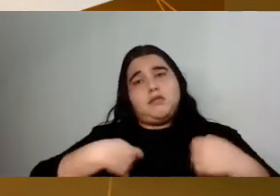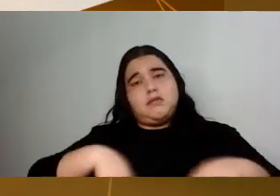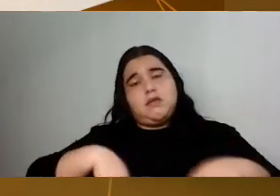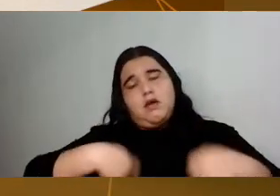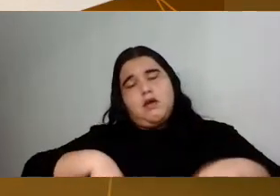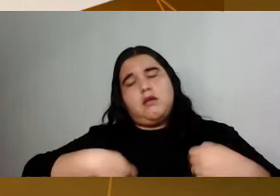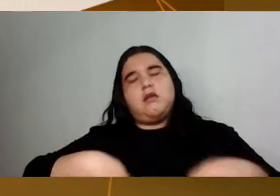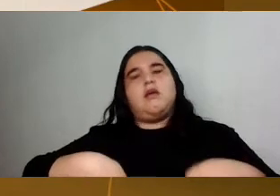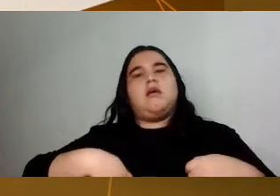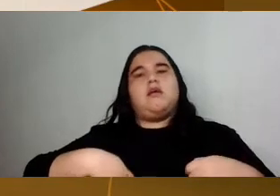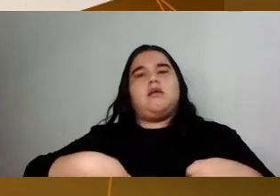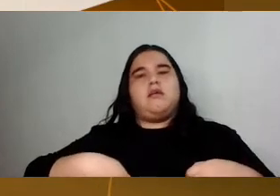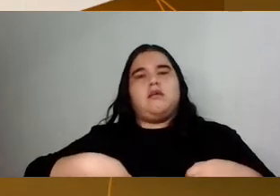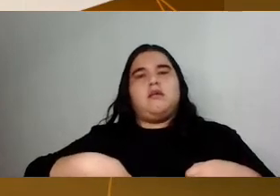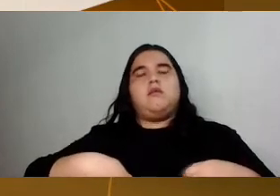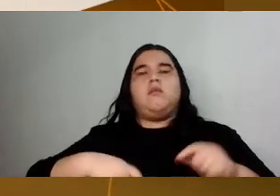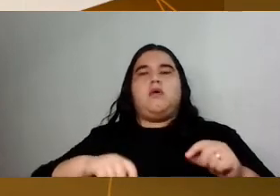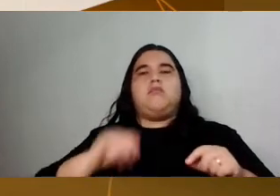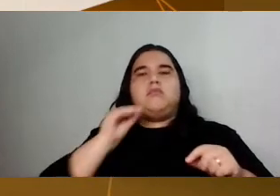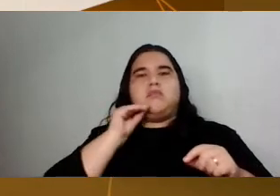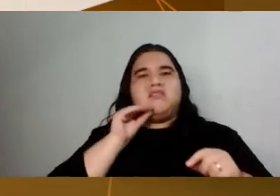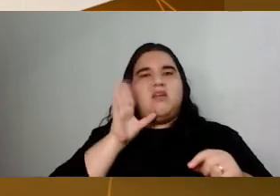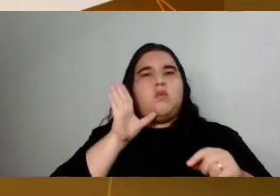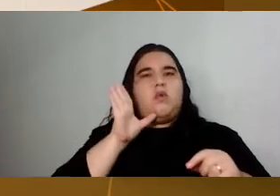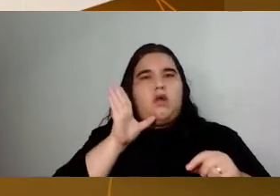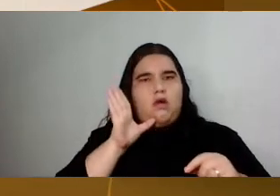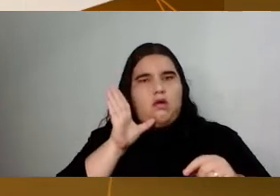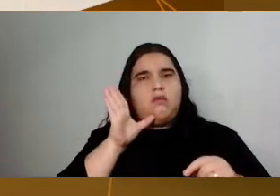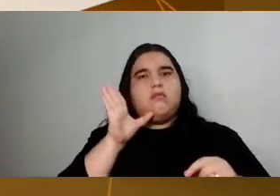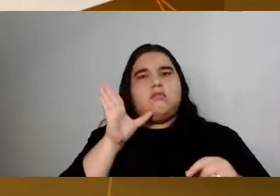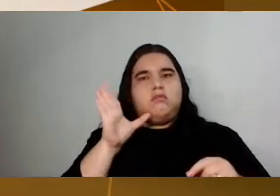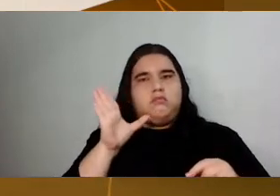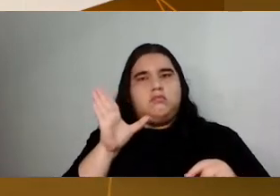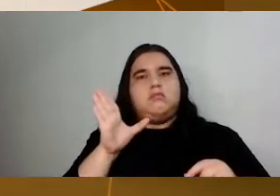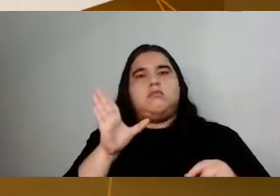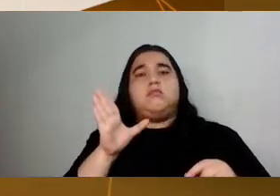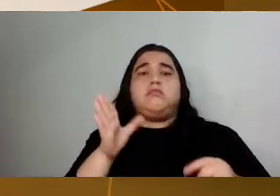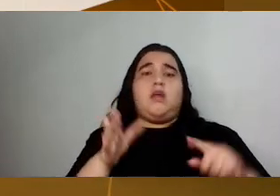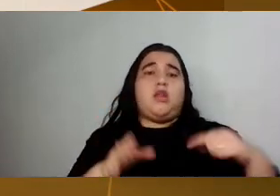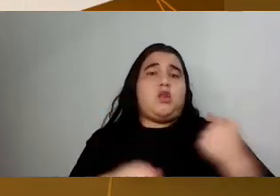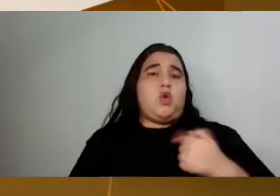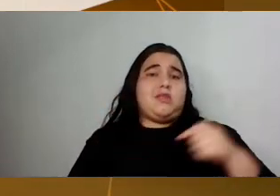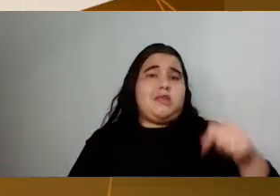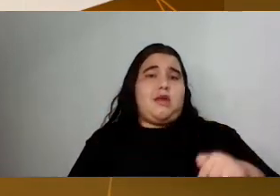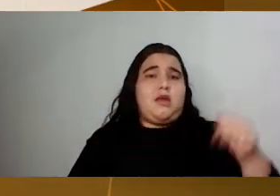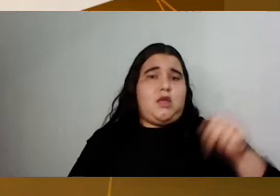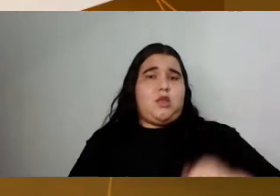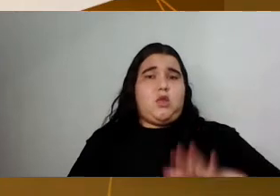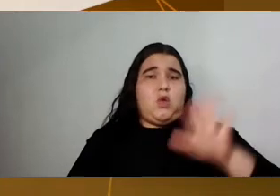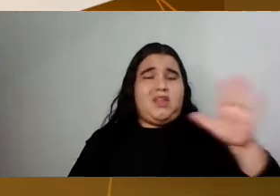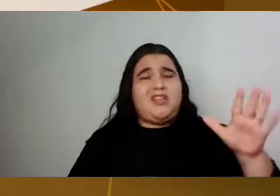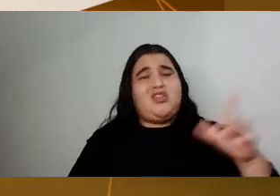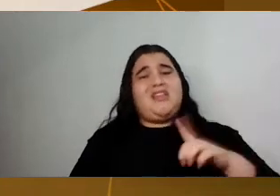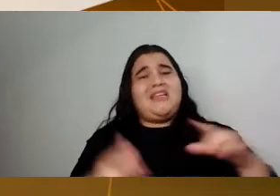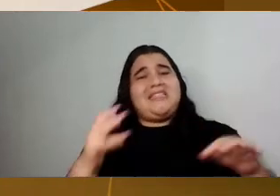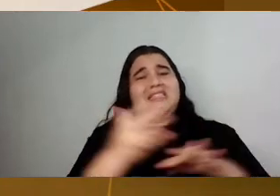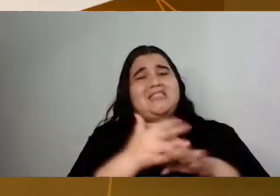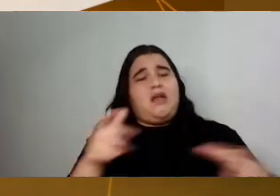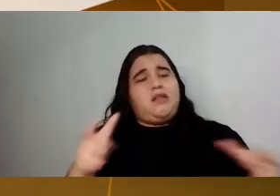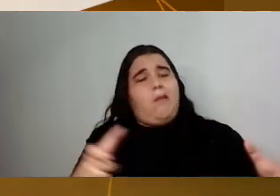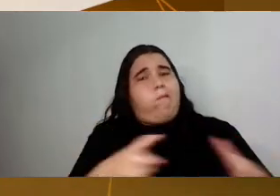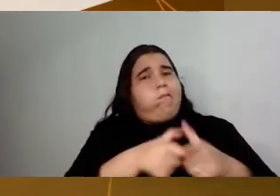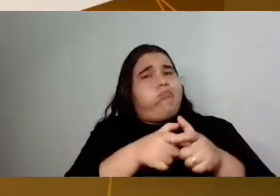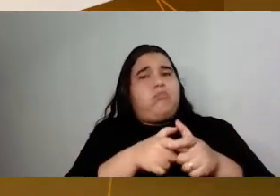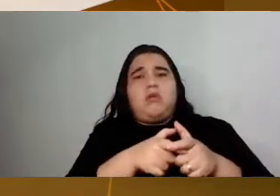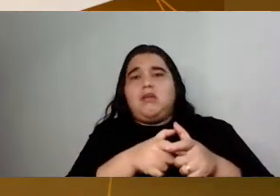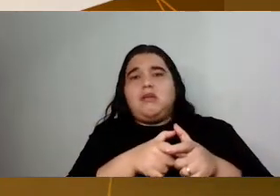com rede celular comercial. E como a gente está no Nordeste, tem muitas cidades aí pequenas que nem celular pega, na verdade.